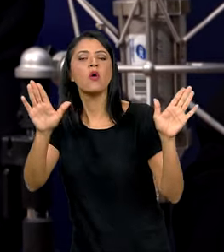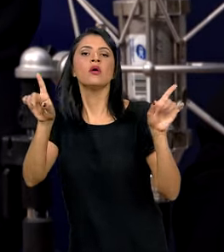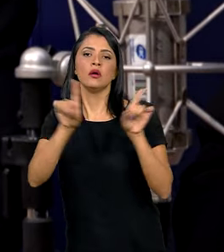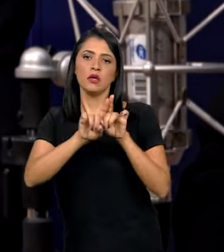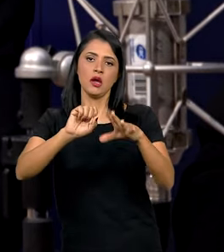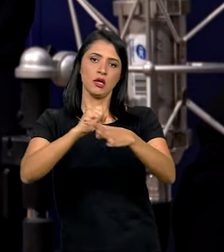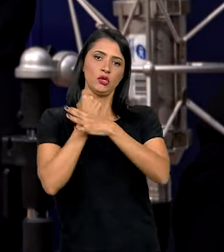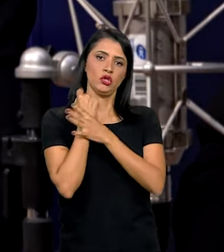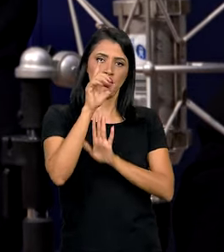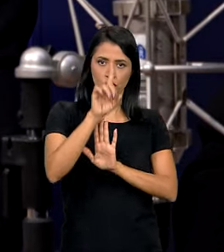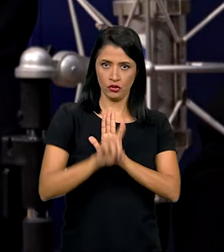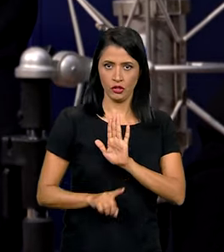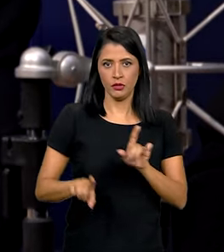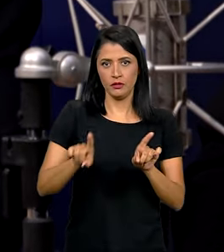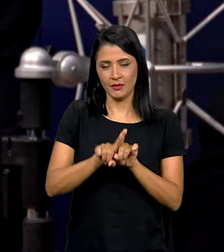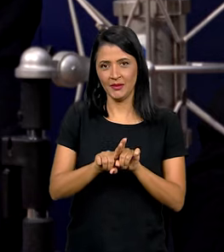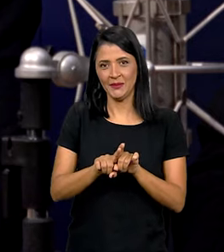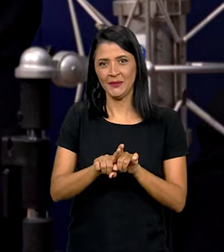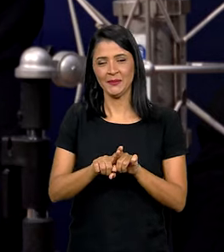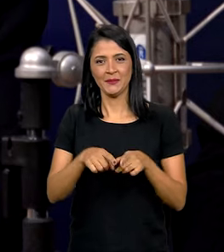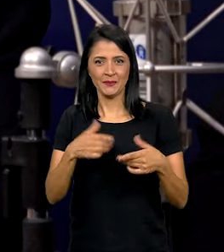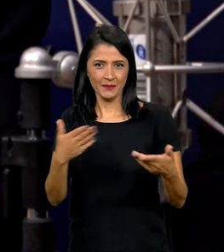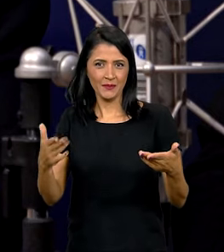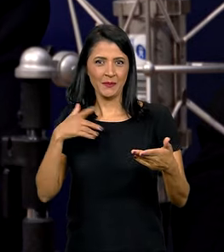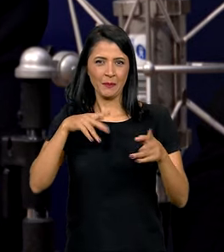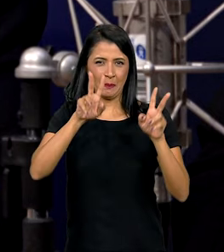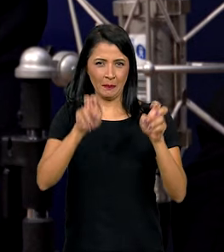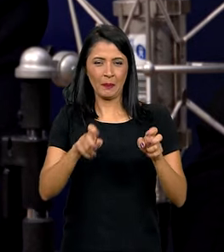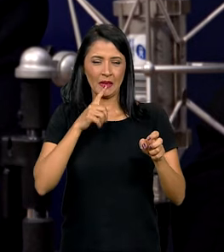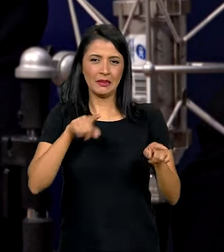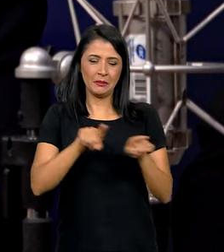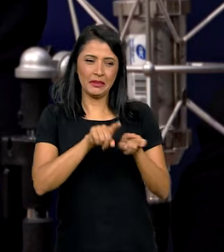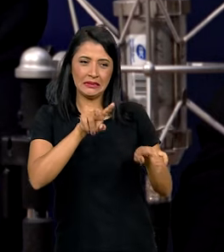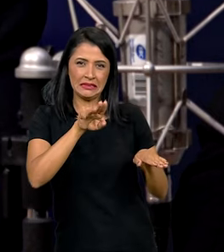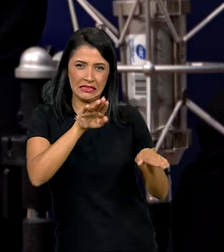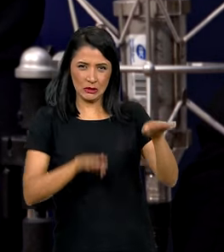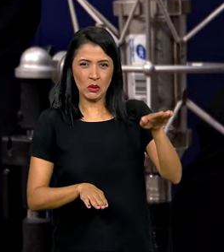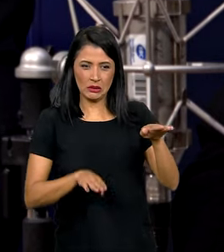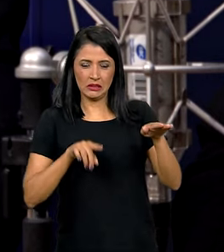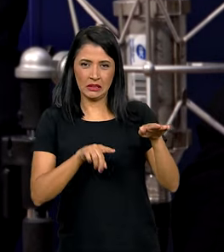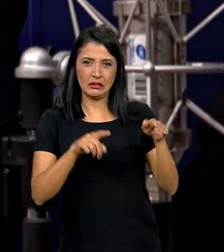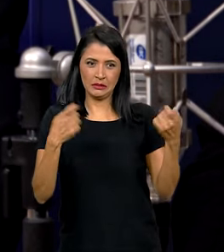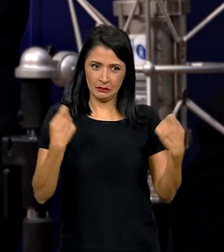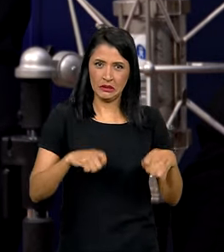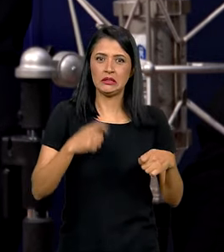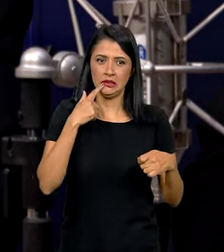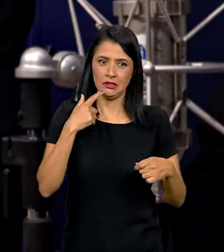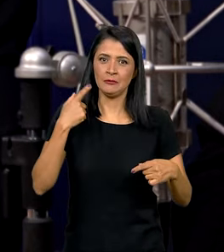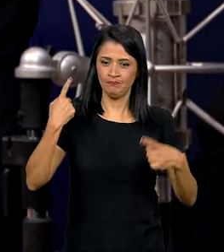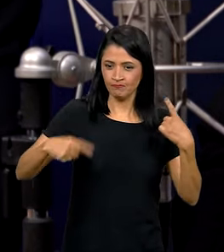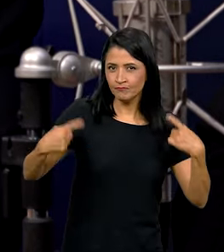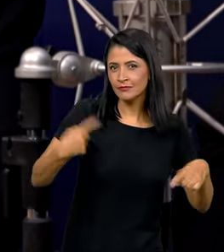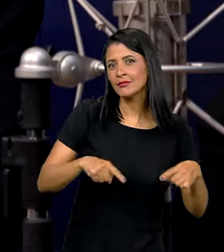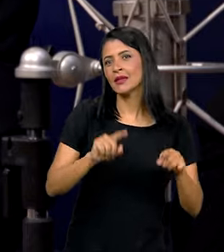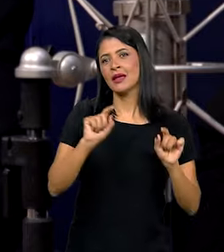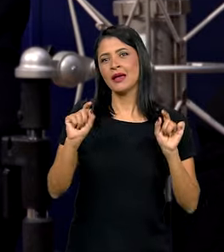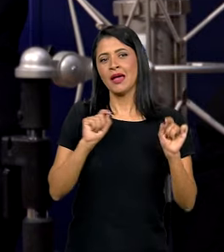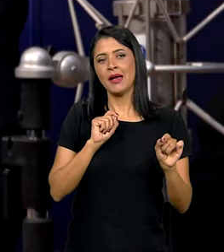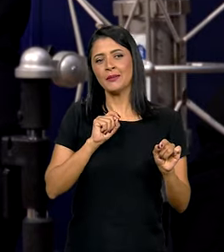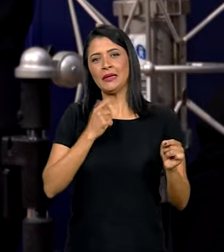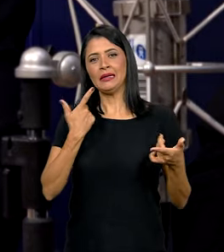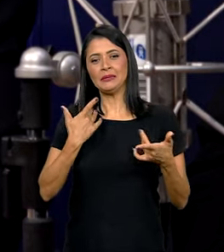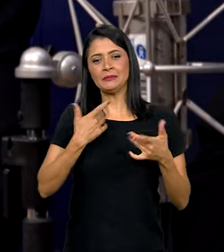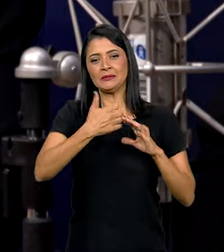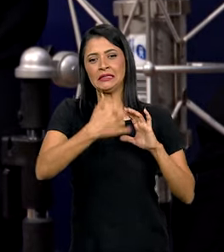as garantias desses direitos que quando a gente pauta a desigualdade tem que ser pautado né por cada